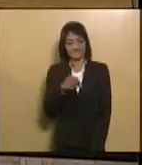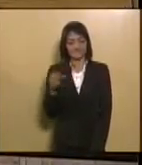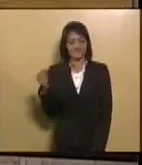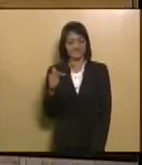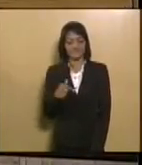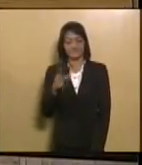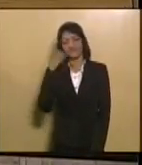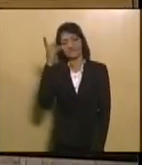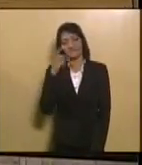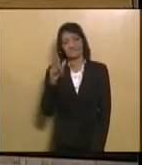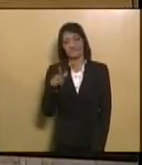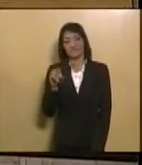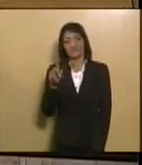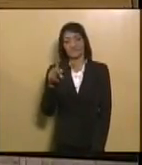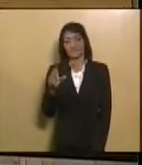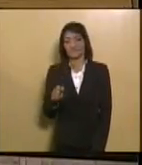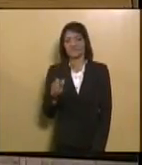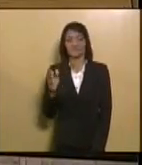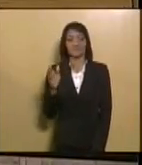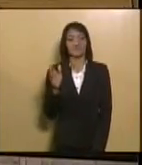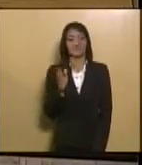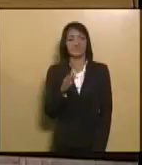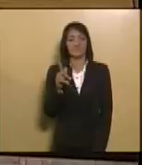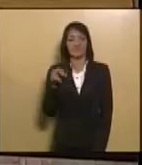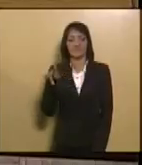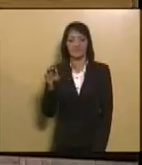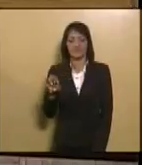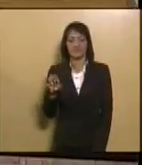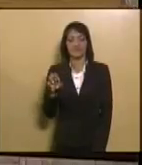600/2017, deputado Jorge Passos, Loreto Reis.